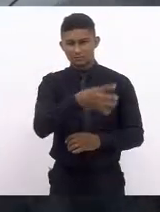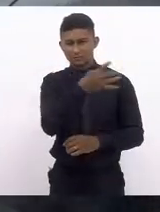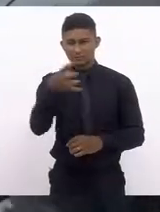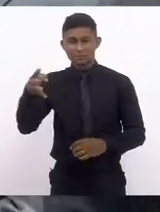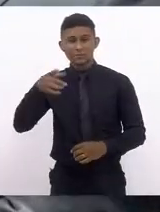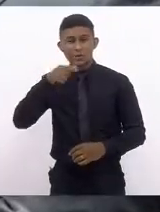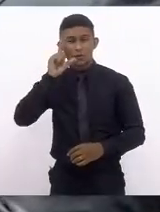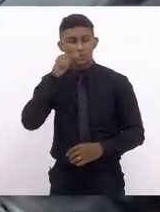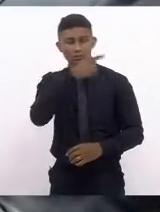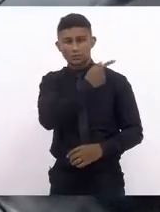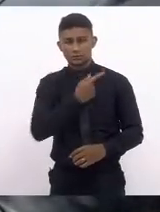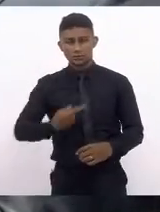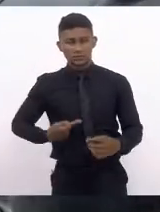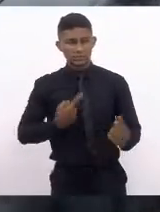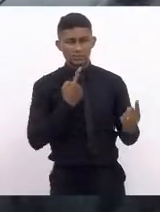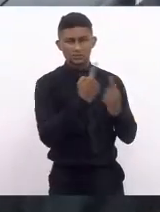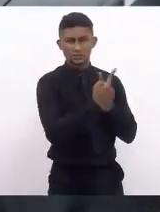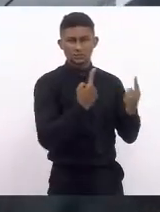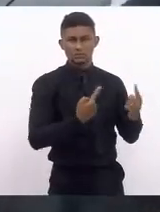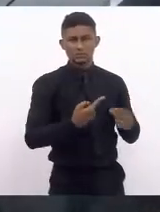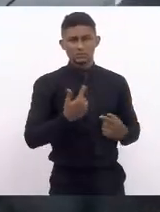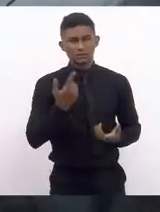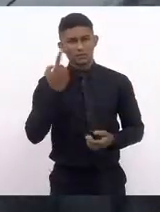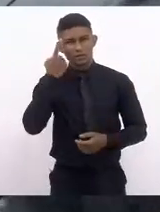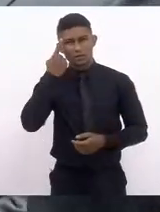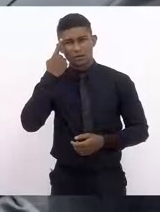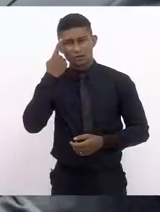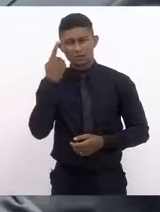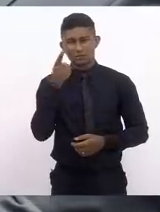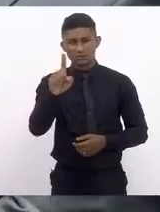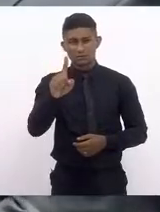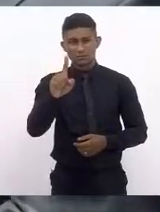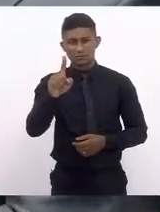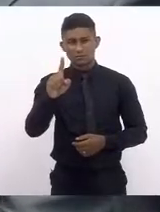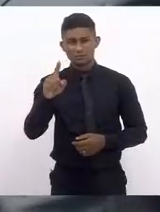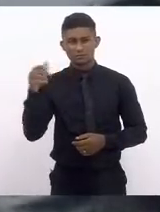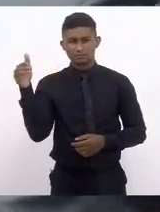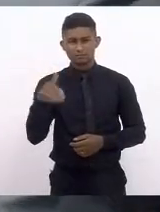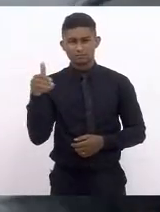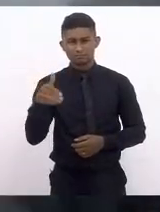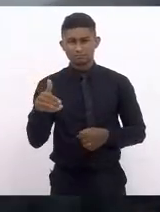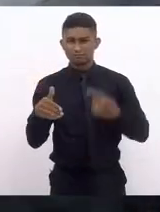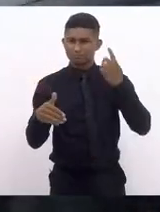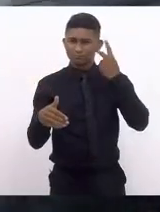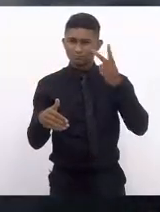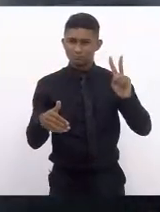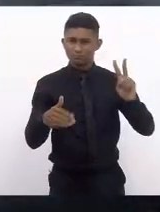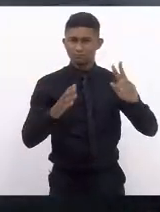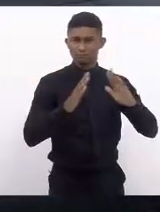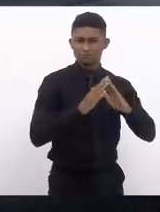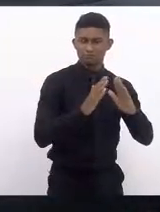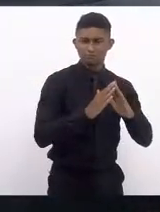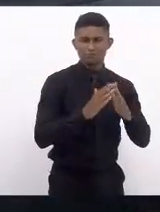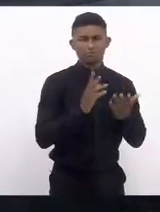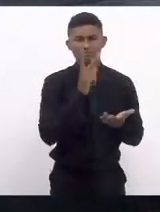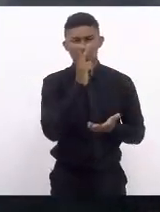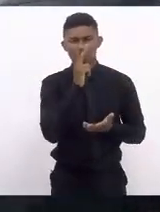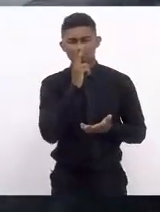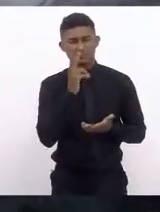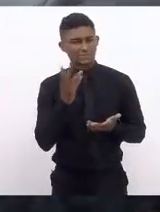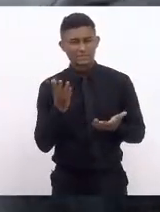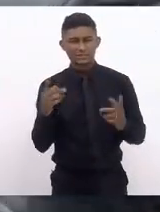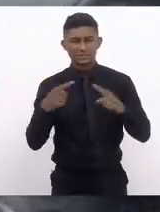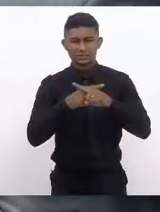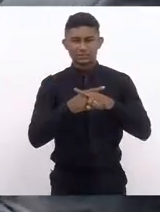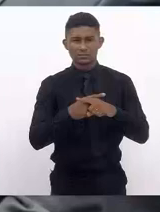com o governador essa Escala 24/48 12 por 24 48 que não existe Governador até solícito e